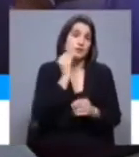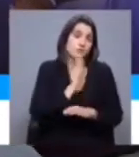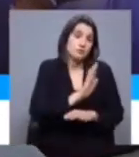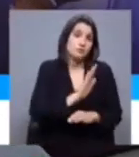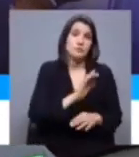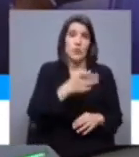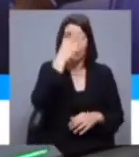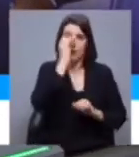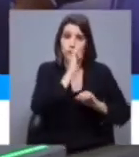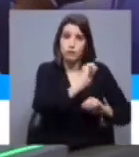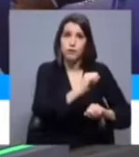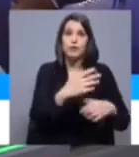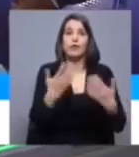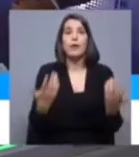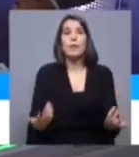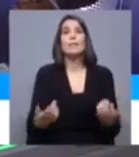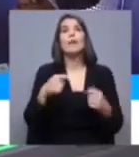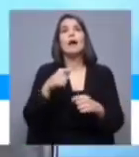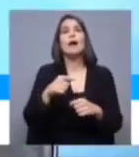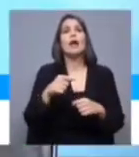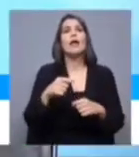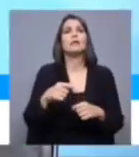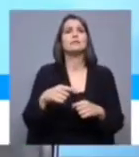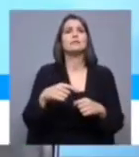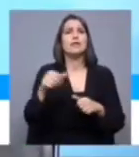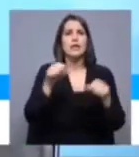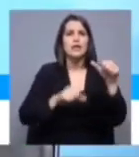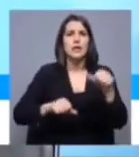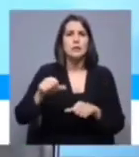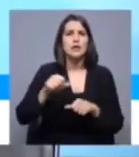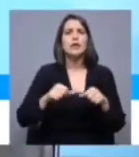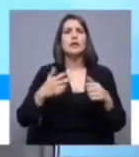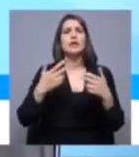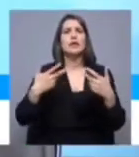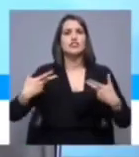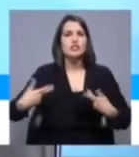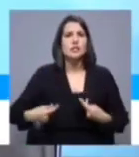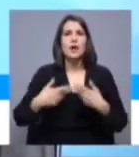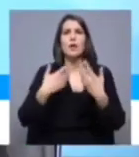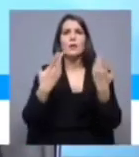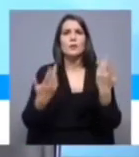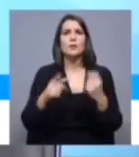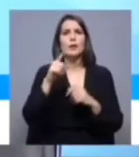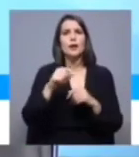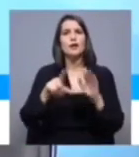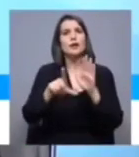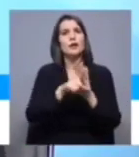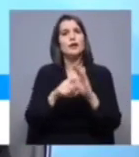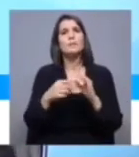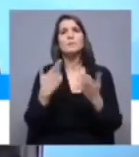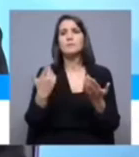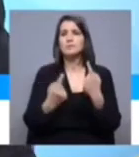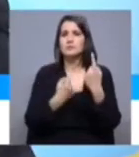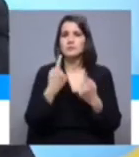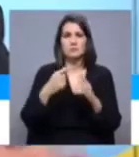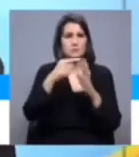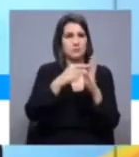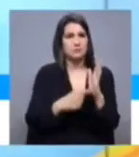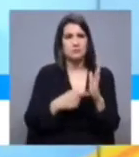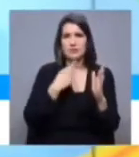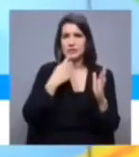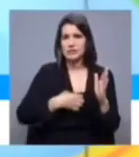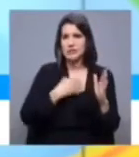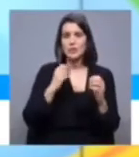saber, a castração química, a pena de prisão perpétua e, passo a citar, algumas minorias não estejam acima da lei. Revêem algum destes valores ou é